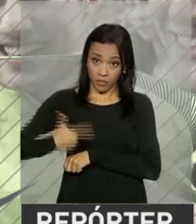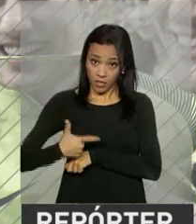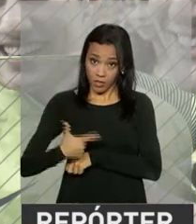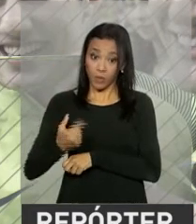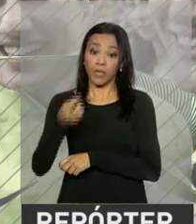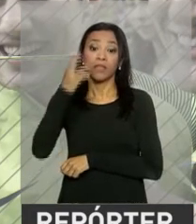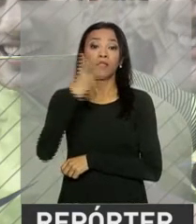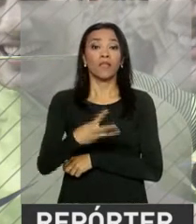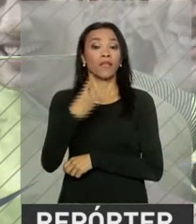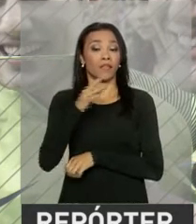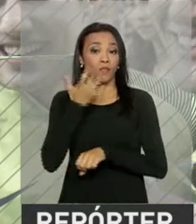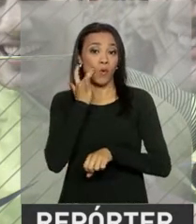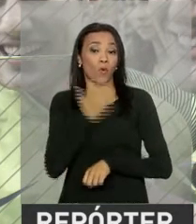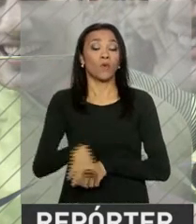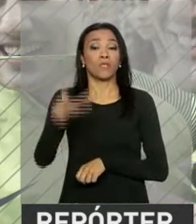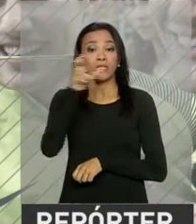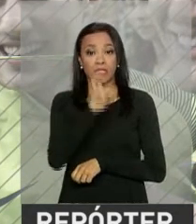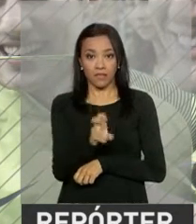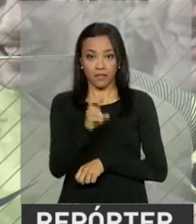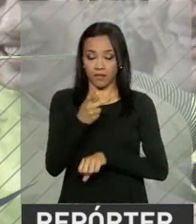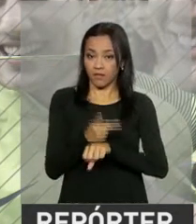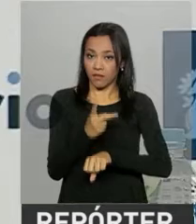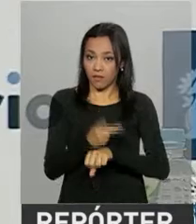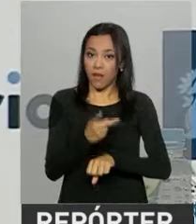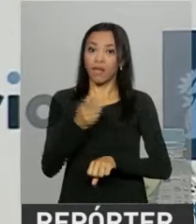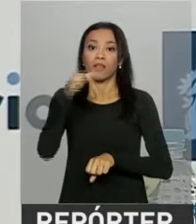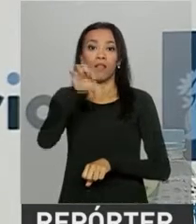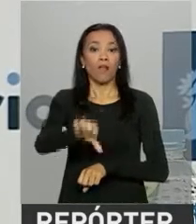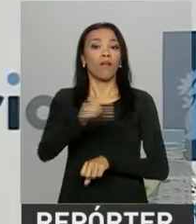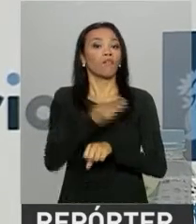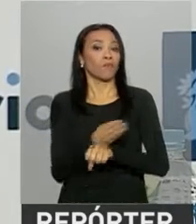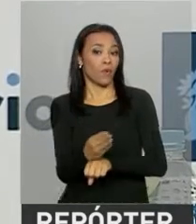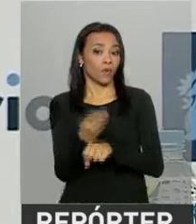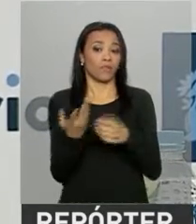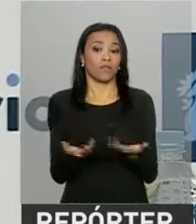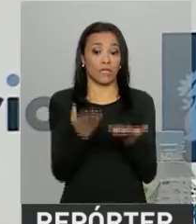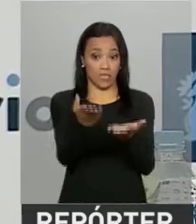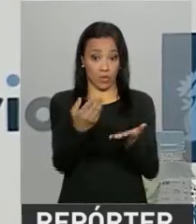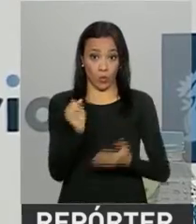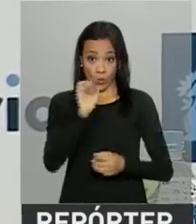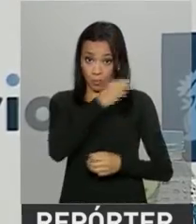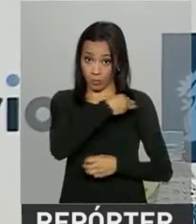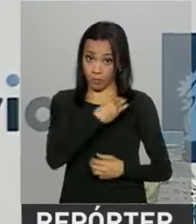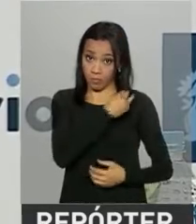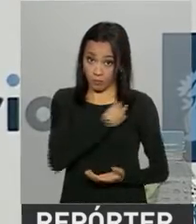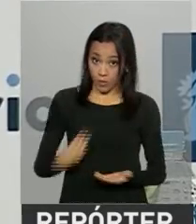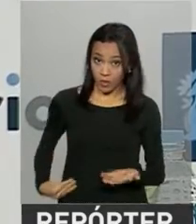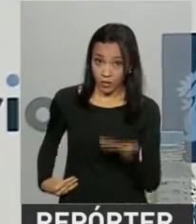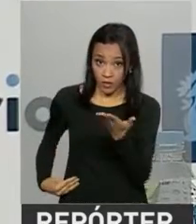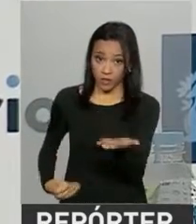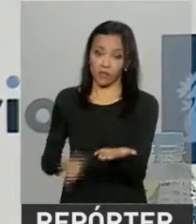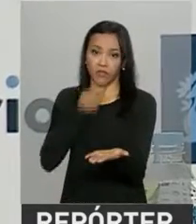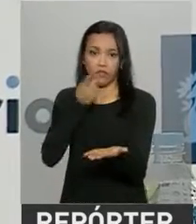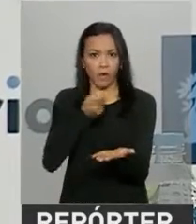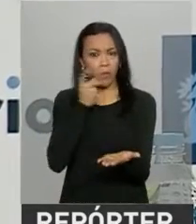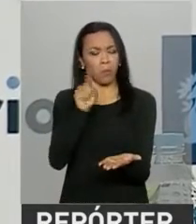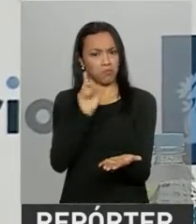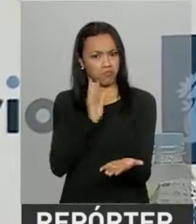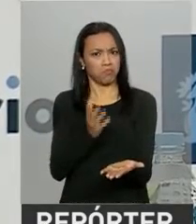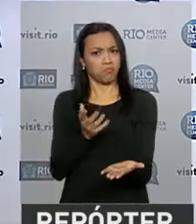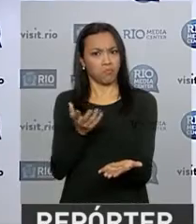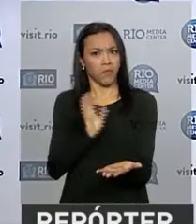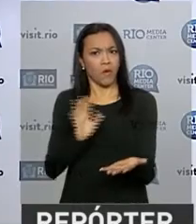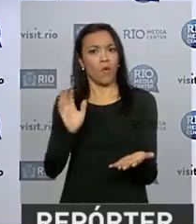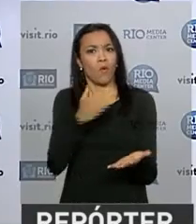3 de ouro, 5 de prata e 9 de bronze. Para o ministro do Esporte, o resultado reflete o maior incentivo do